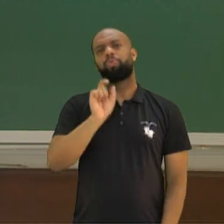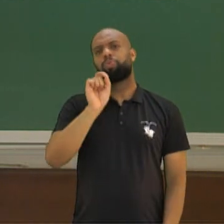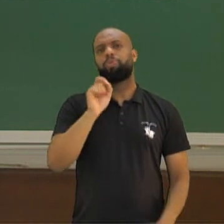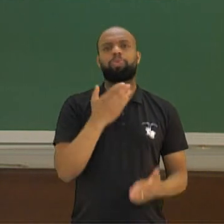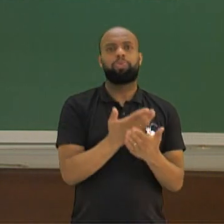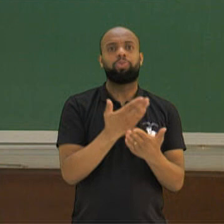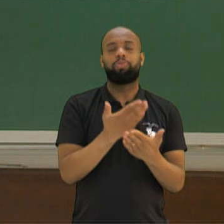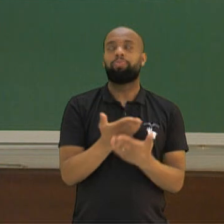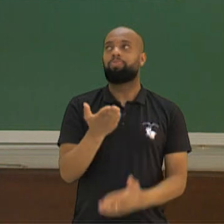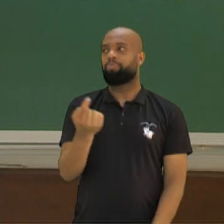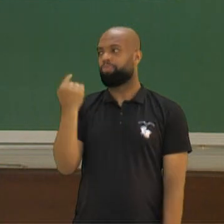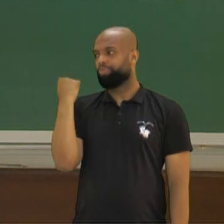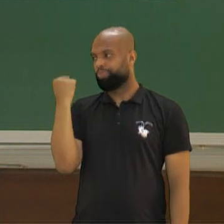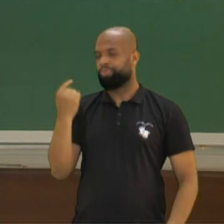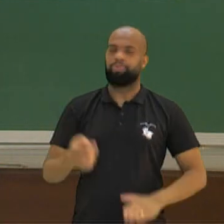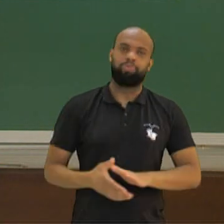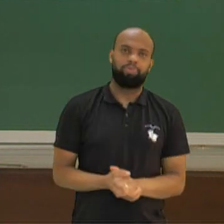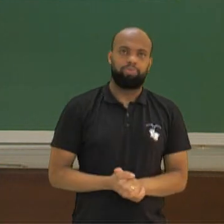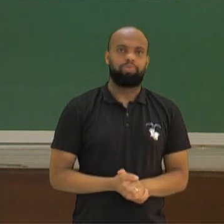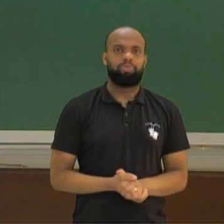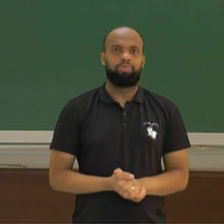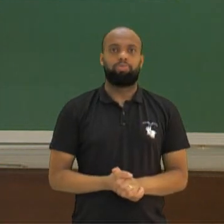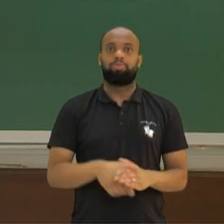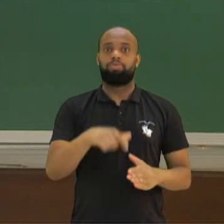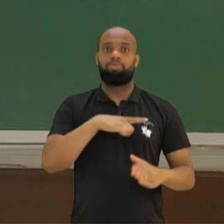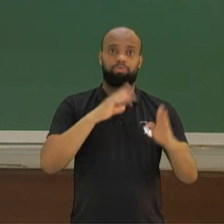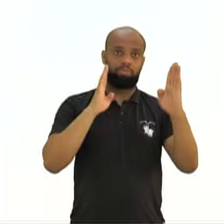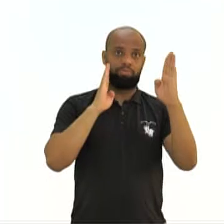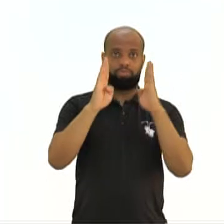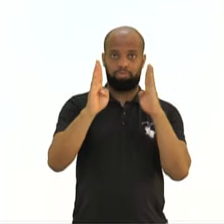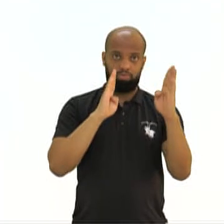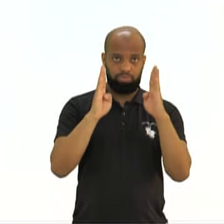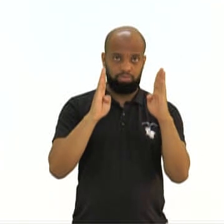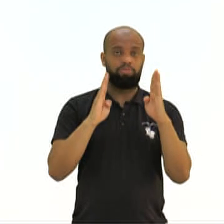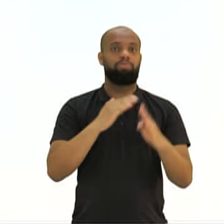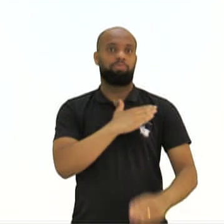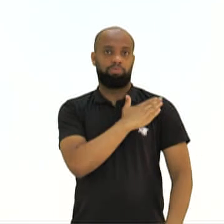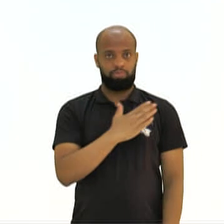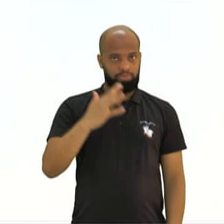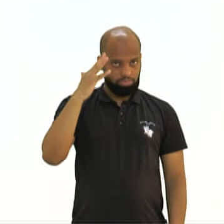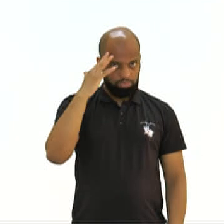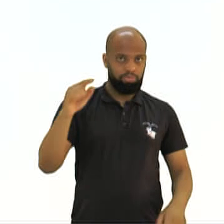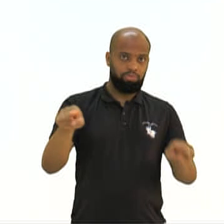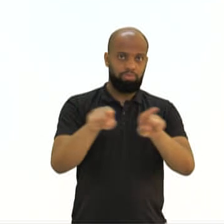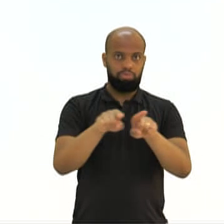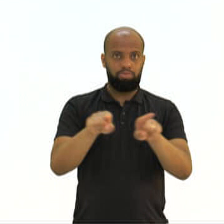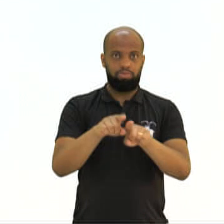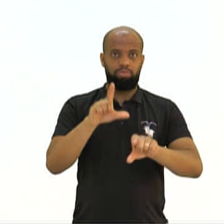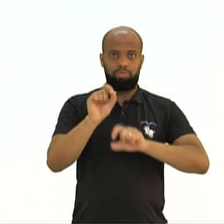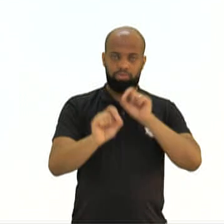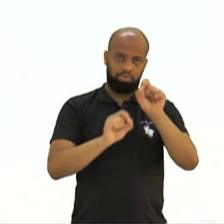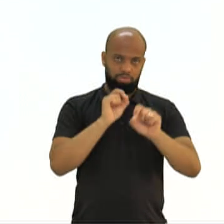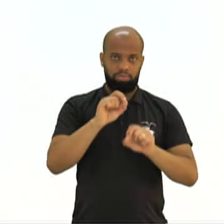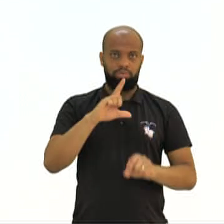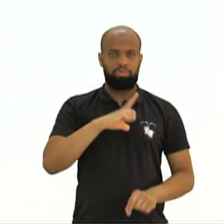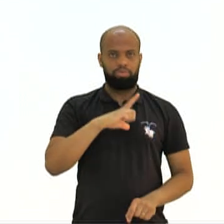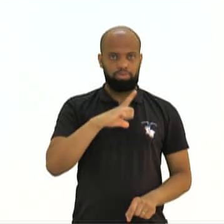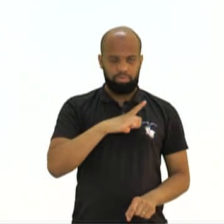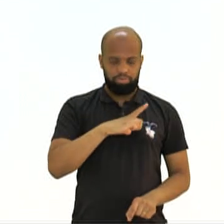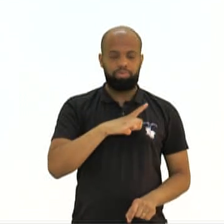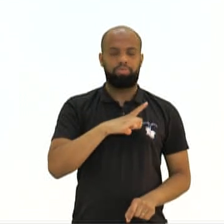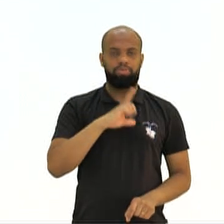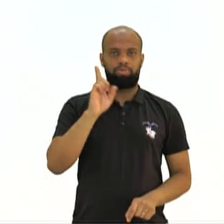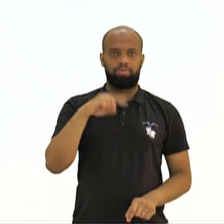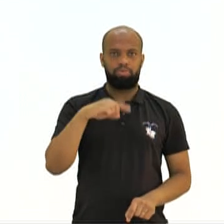na aula passada, né? Depois aí do período do regime militar, depois da eleição indireta do